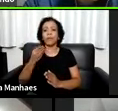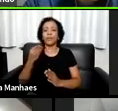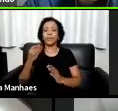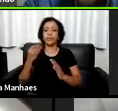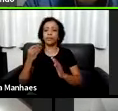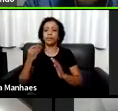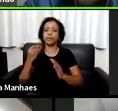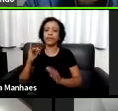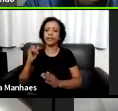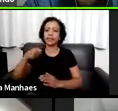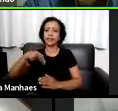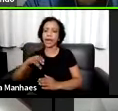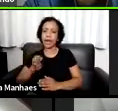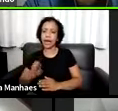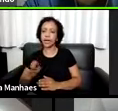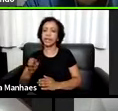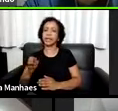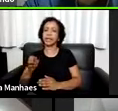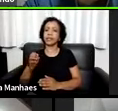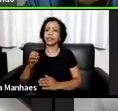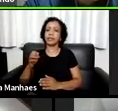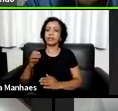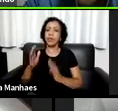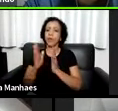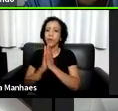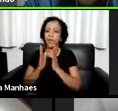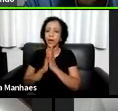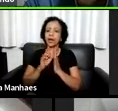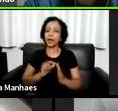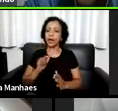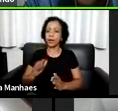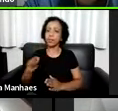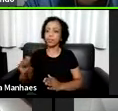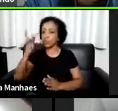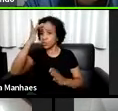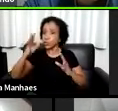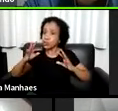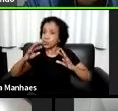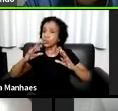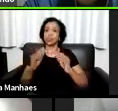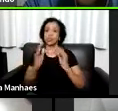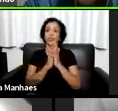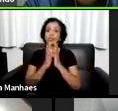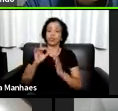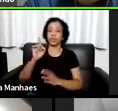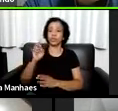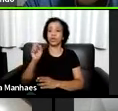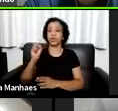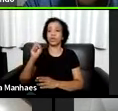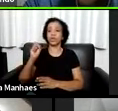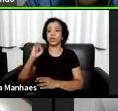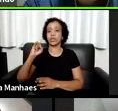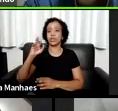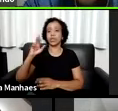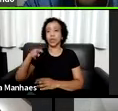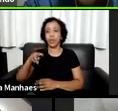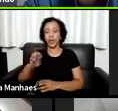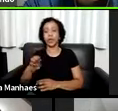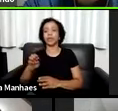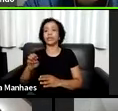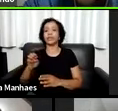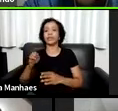gente lá, com a Lindinete da Primeira Igreja Batista de Una, na Bahia, da Neuzirane Lourenço, lá, não diz